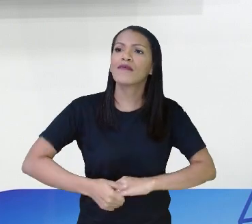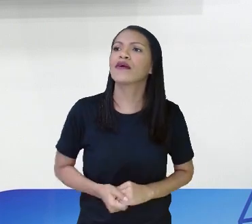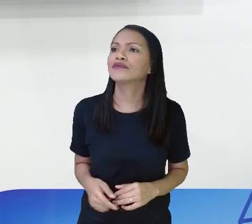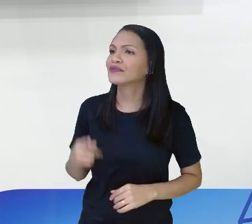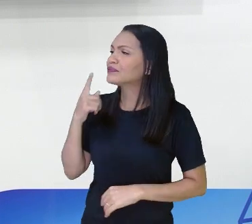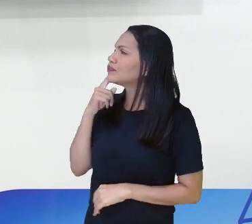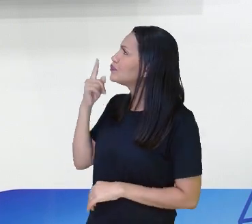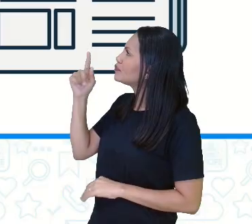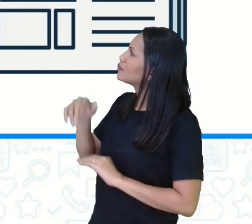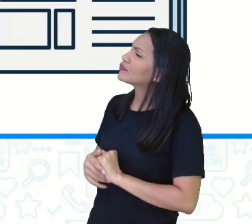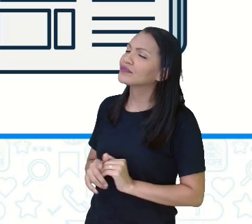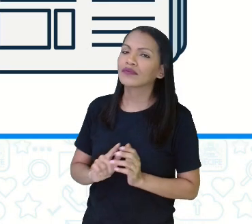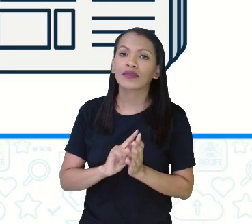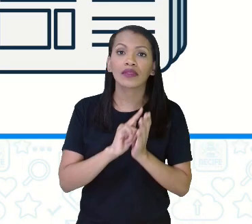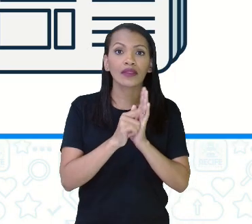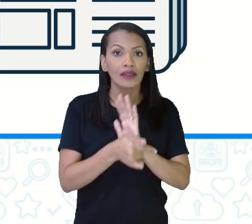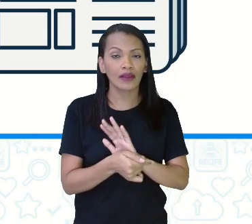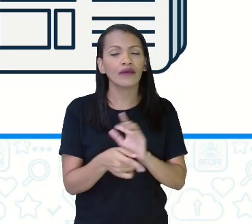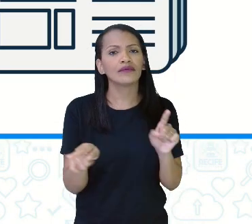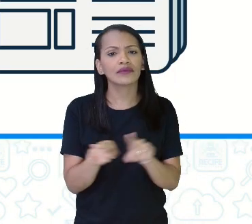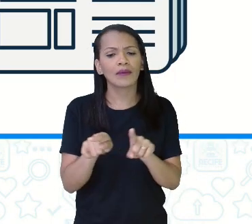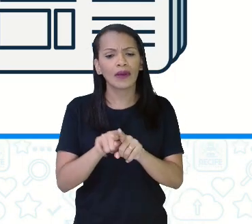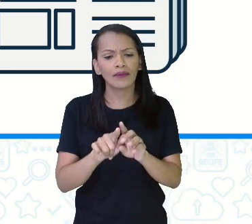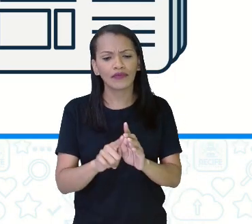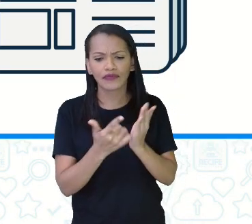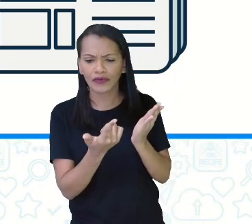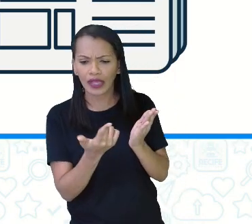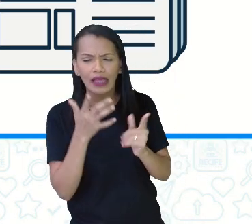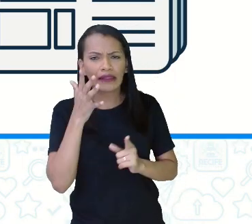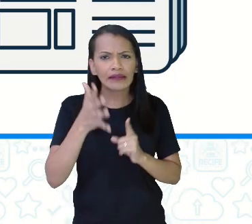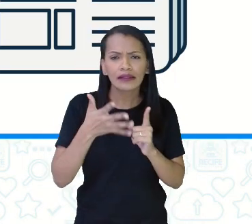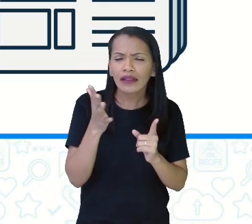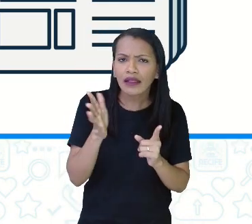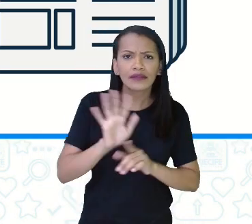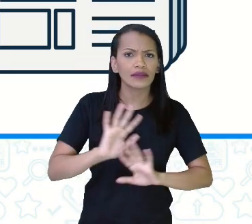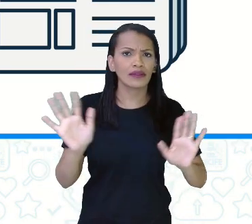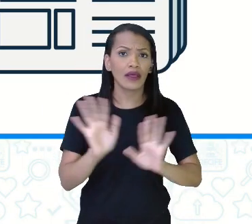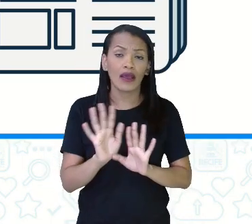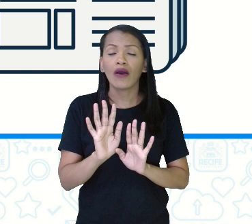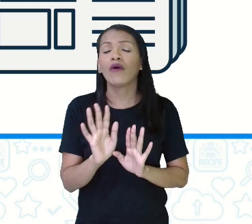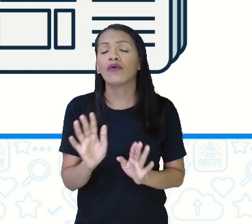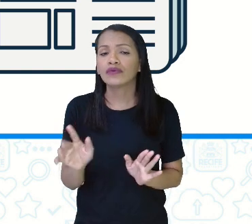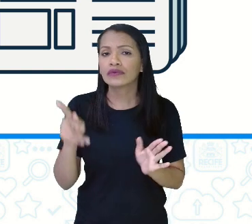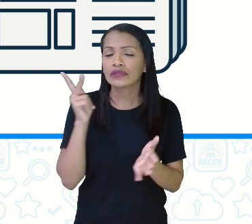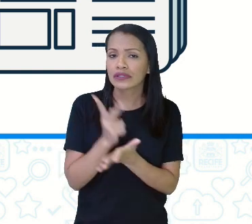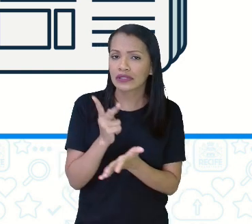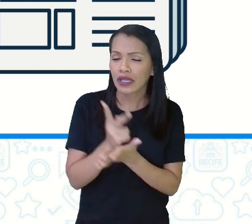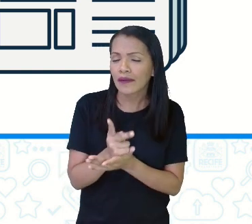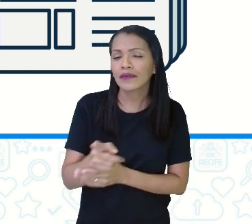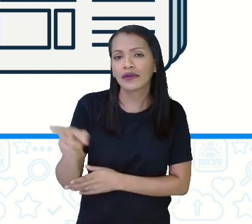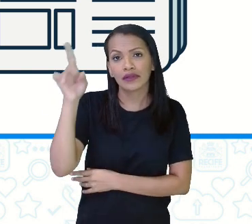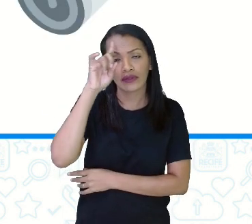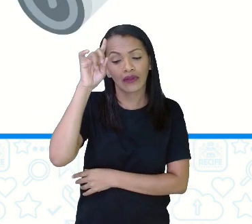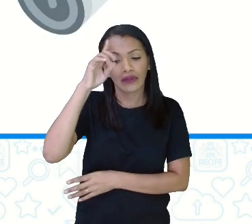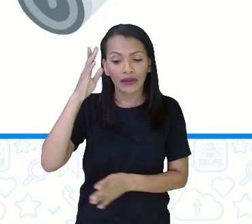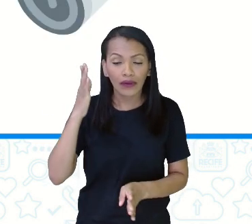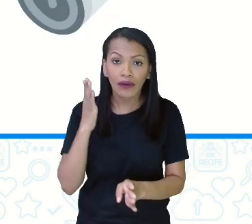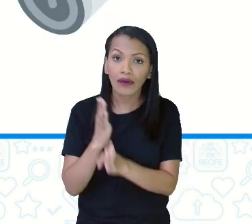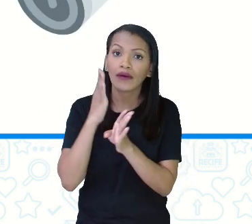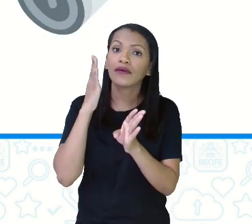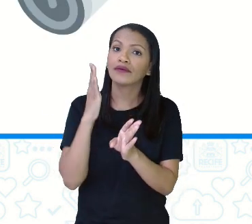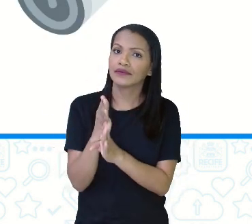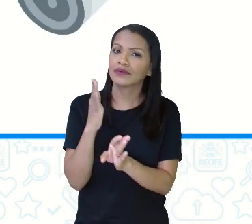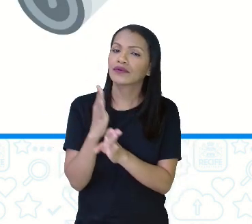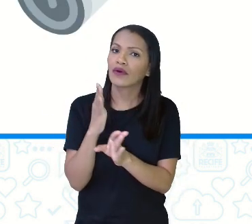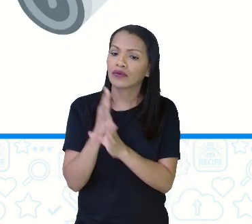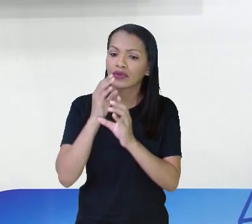gênero textual jornalístico e não literário, que está presente em nosso dia a dia, sendo encontrada principalmente nos